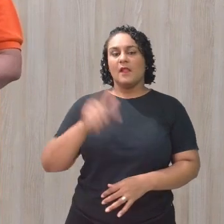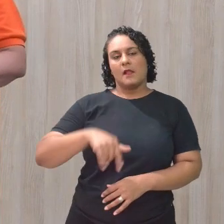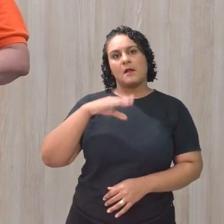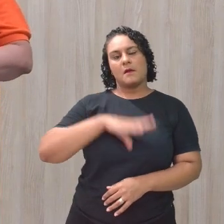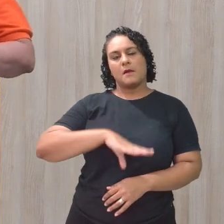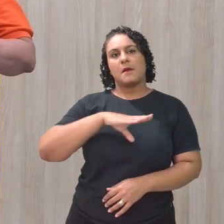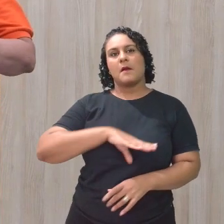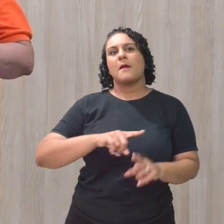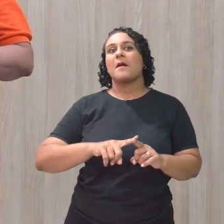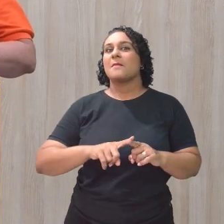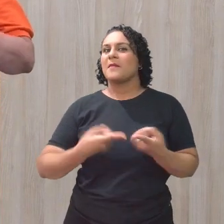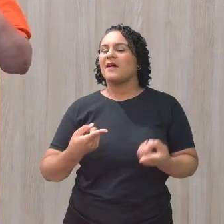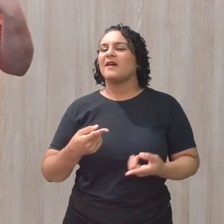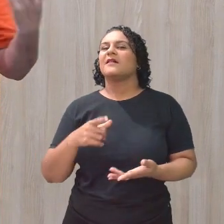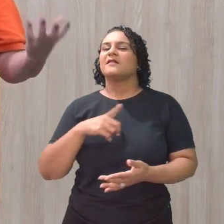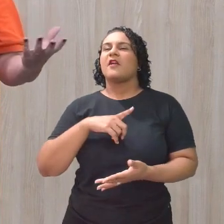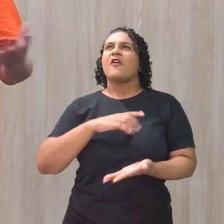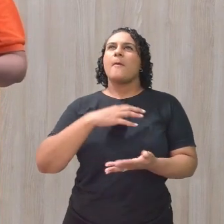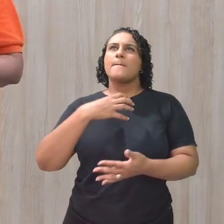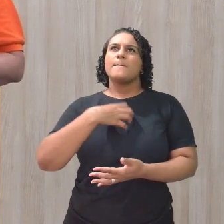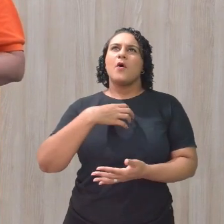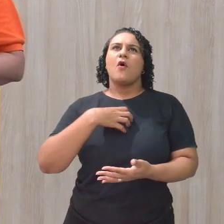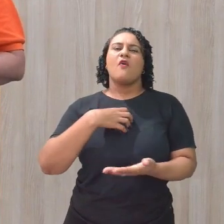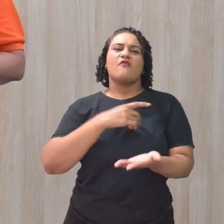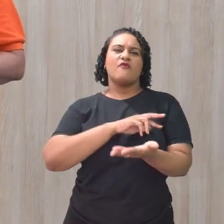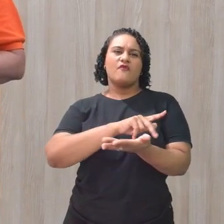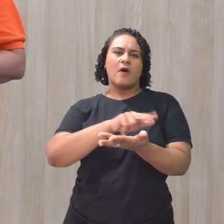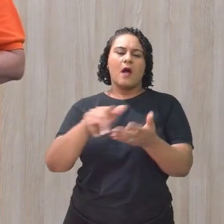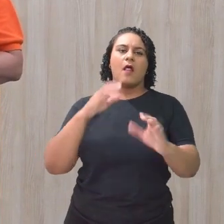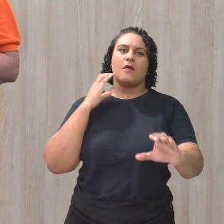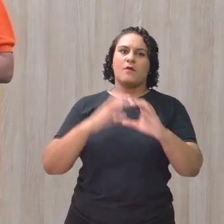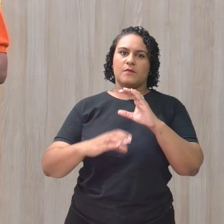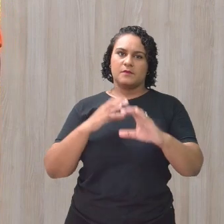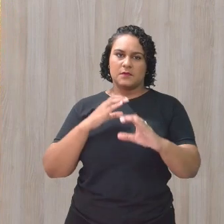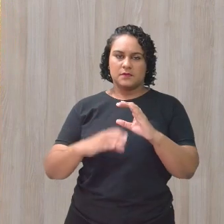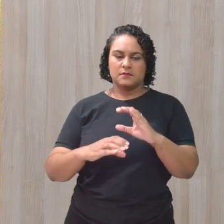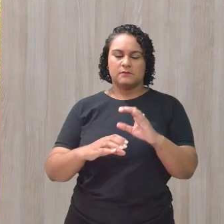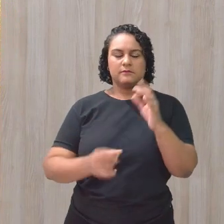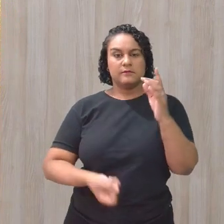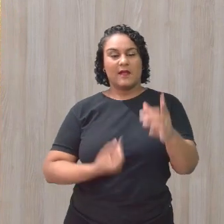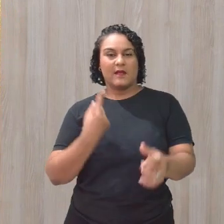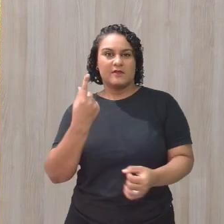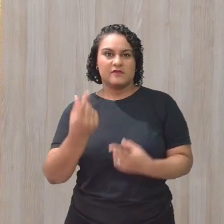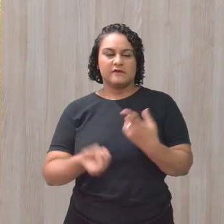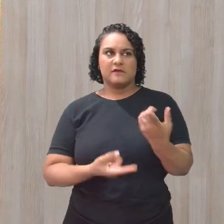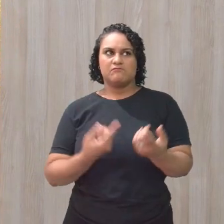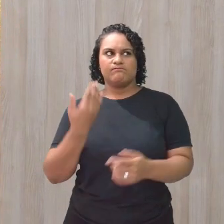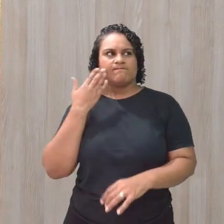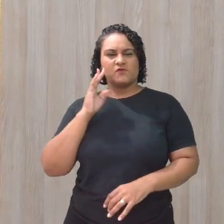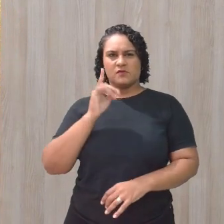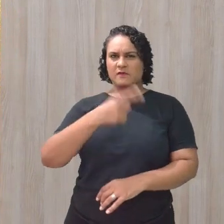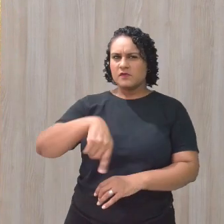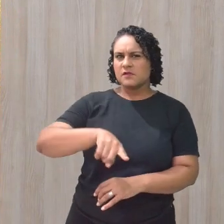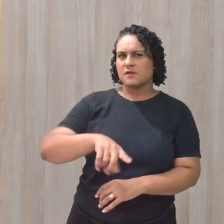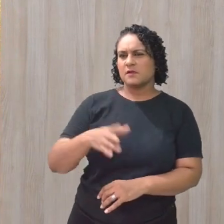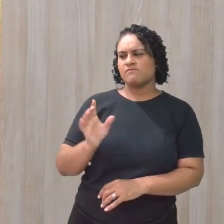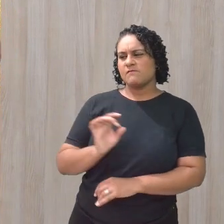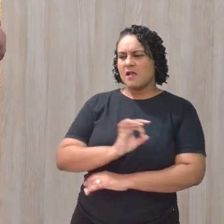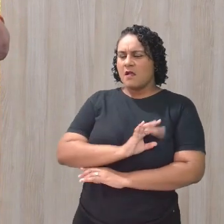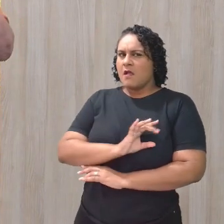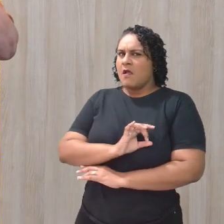mas ela tem diferentes modos de se expressar. E às vezes, eu não sei vocês, bate aquele